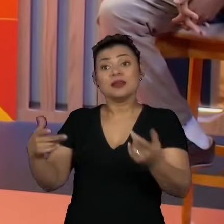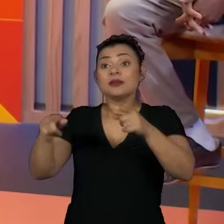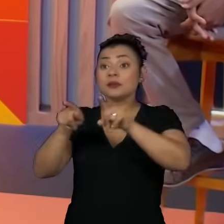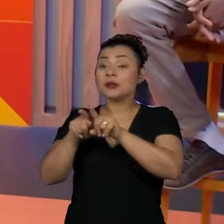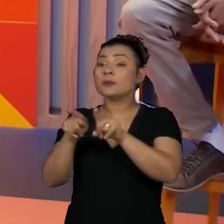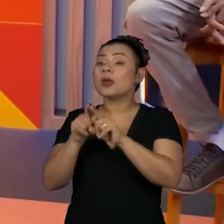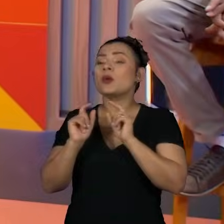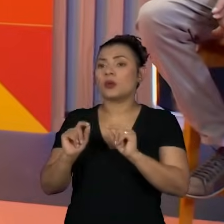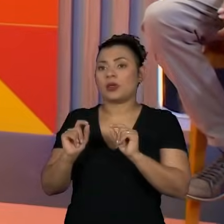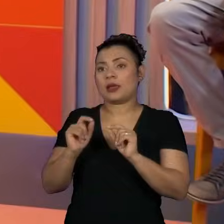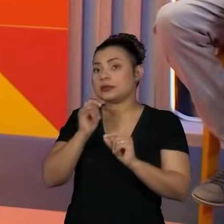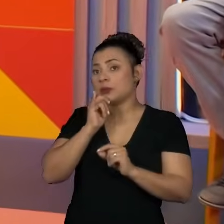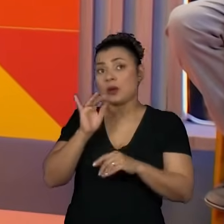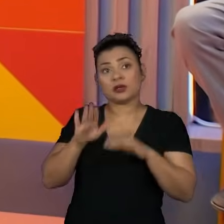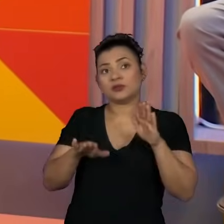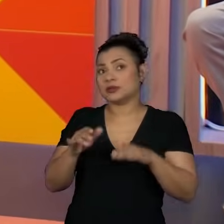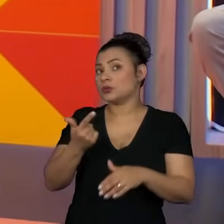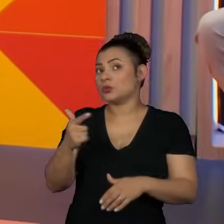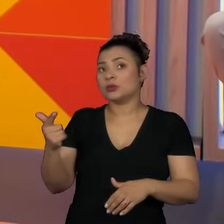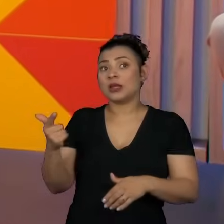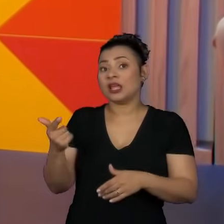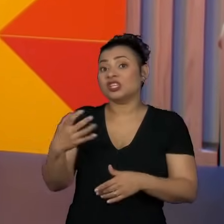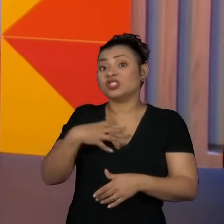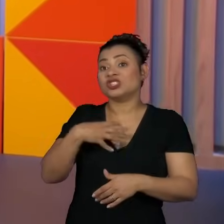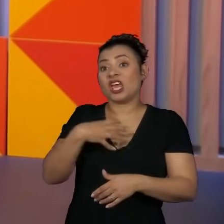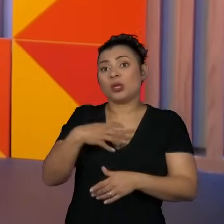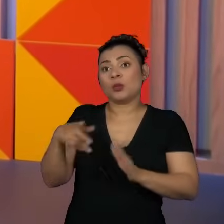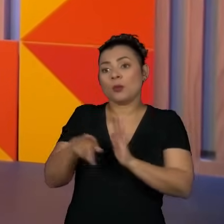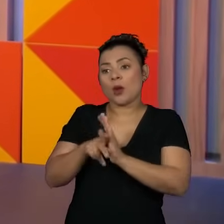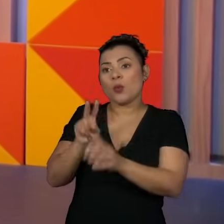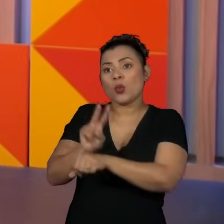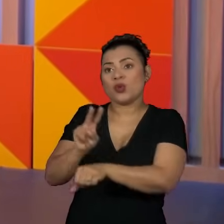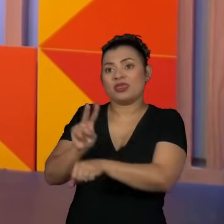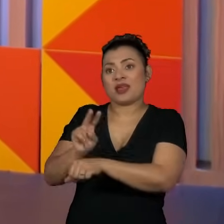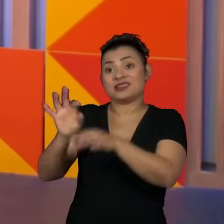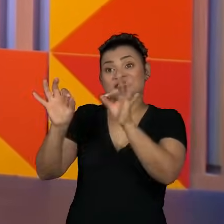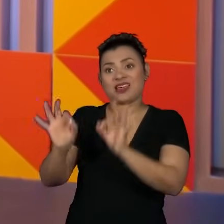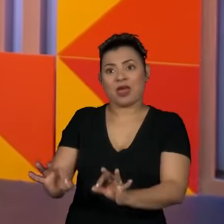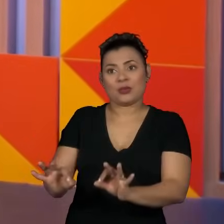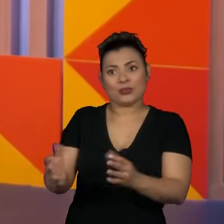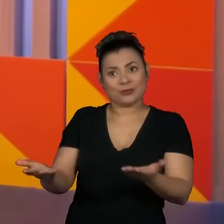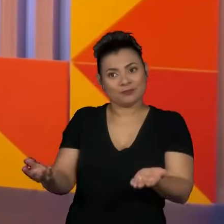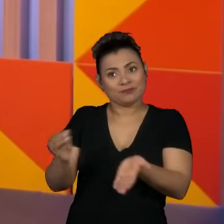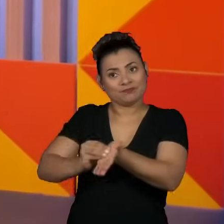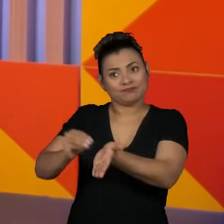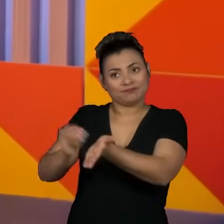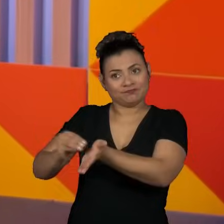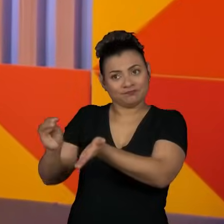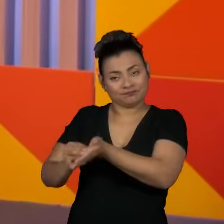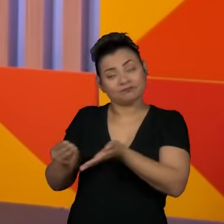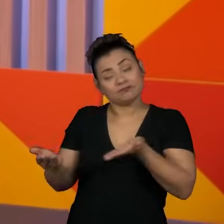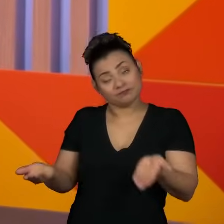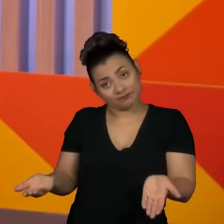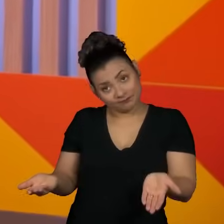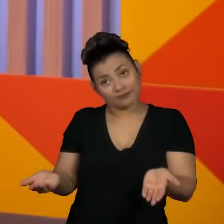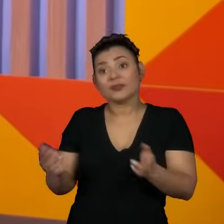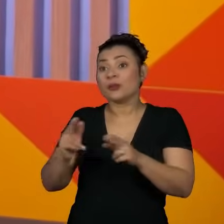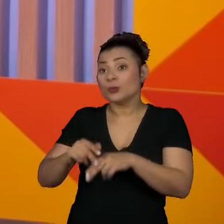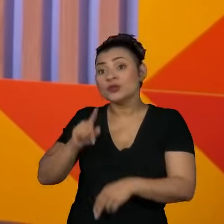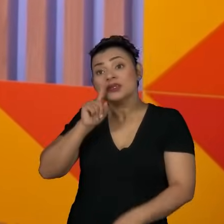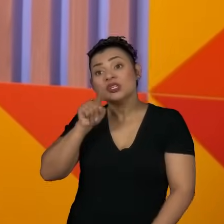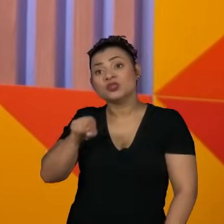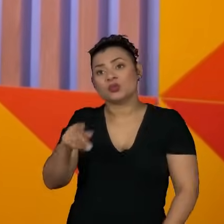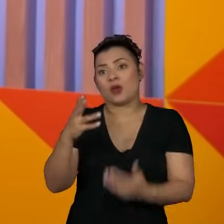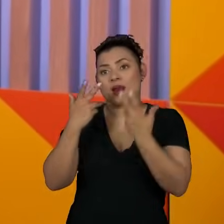falado, né, às vezes você não tem um manejo apropriado, né, uma pessoa comum ali na sua casa não tem um manejo apropriado, vai colocar em